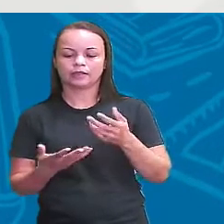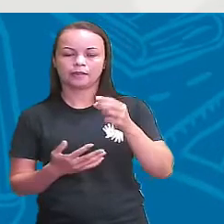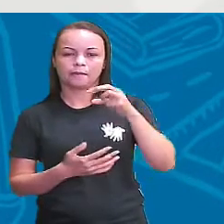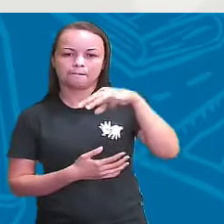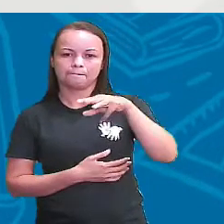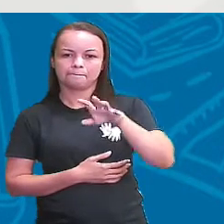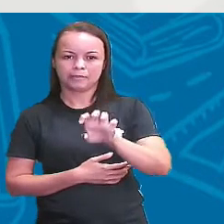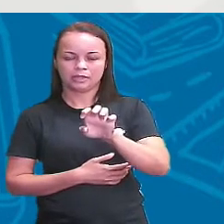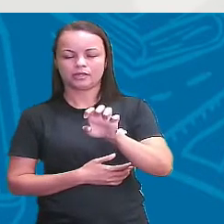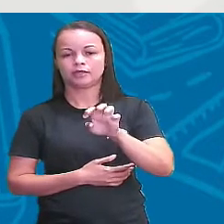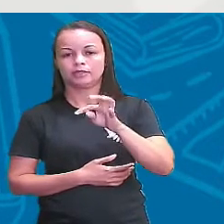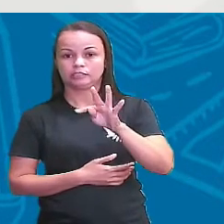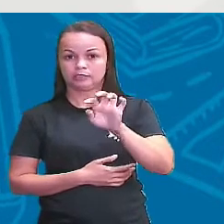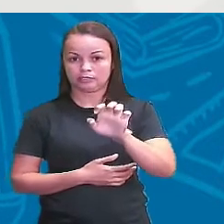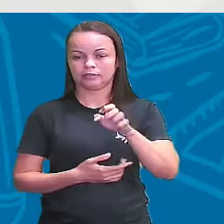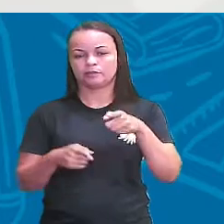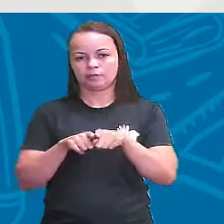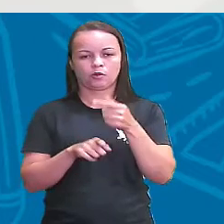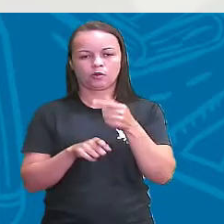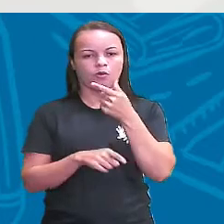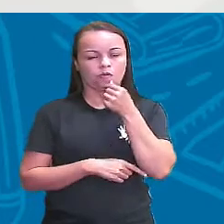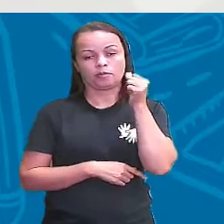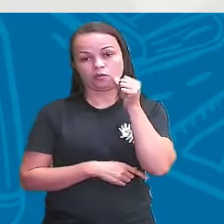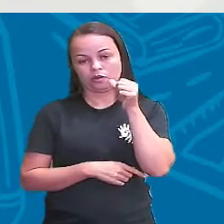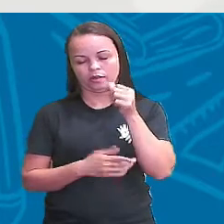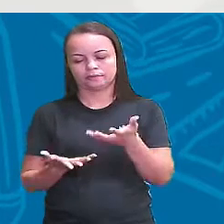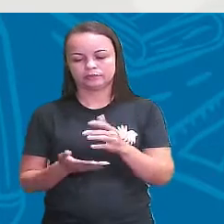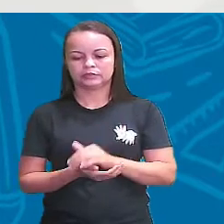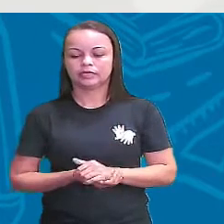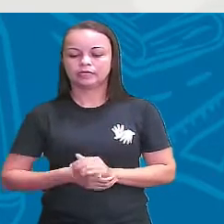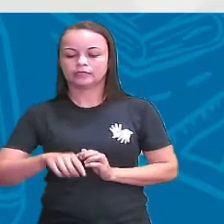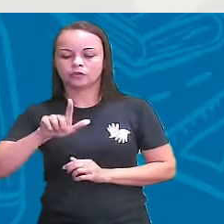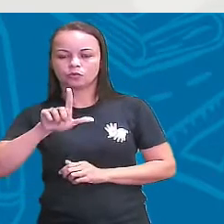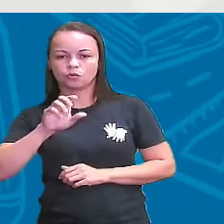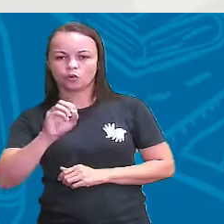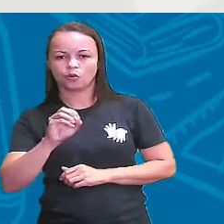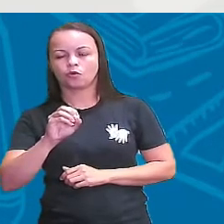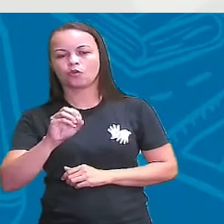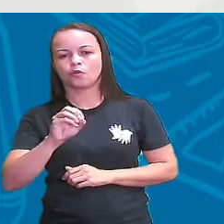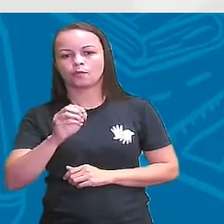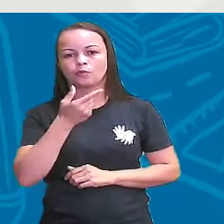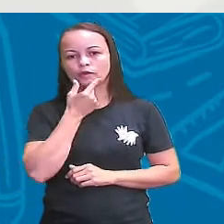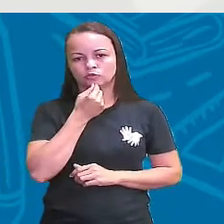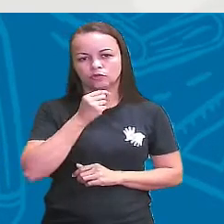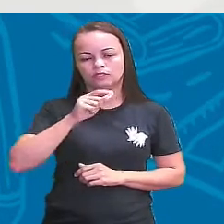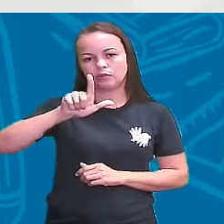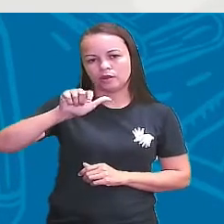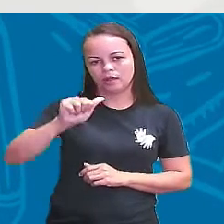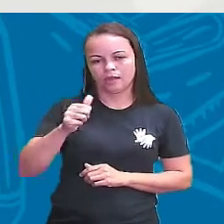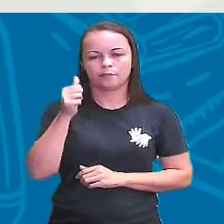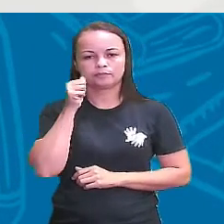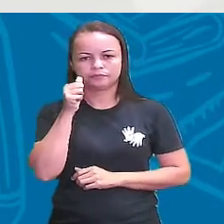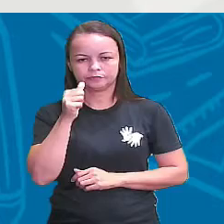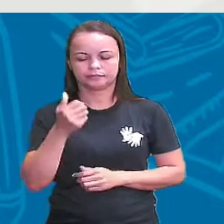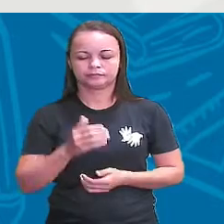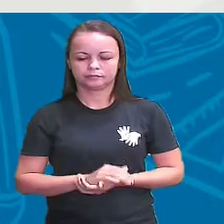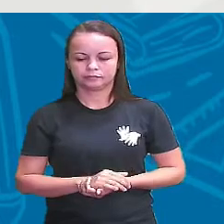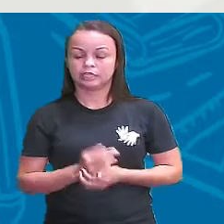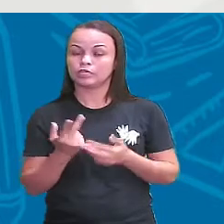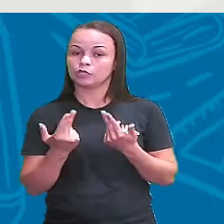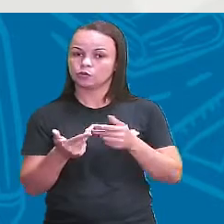para o feminino quanto para o masculino, e tem o lo para o masculino e o lá para o feminino.